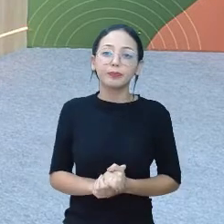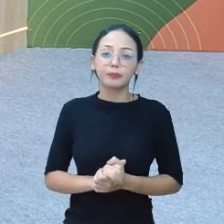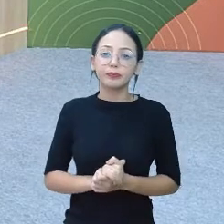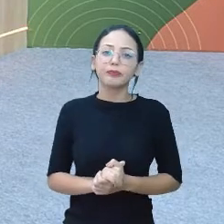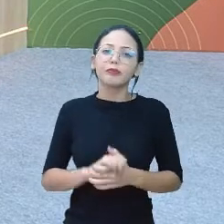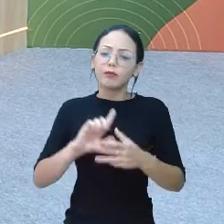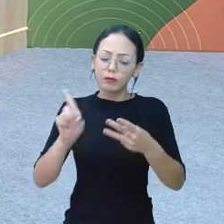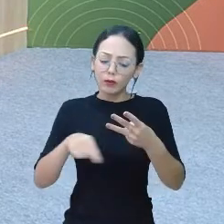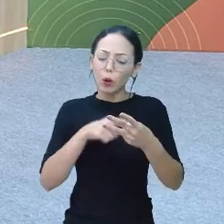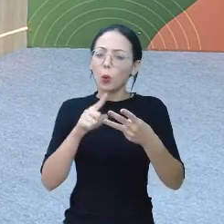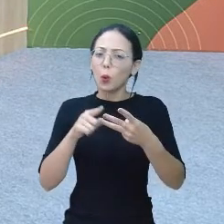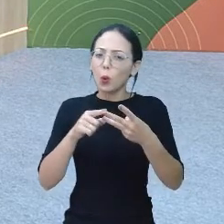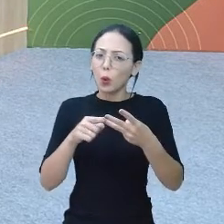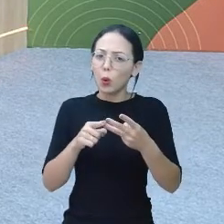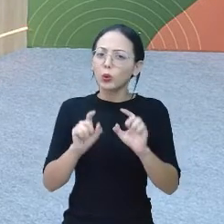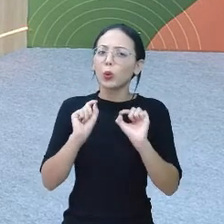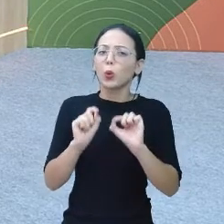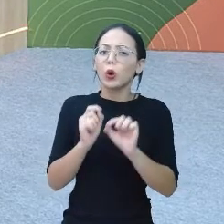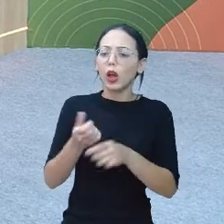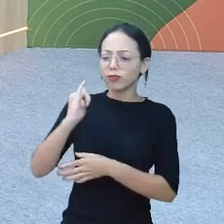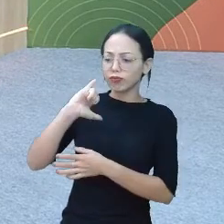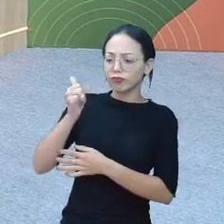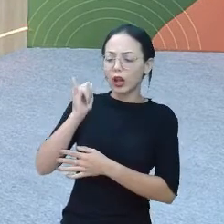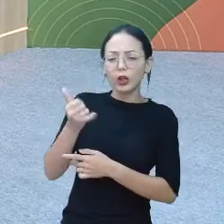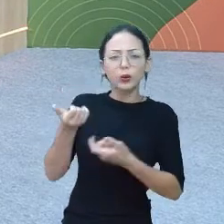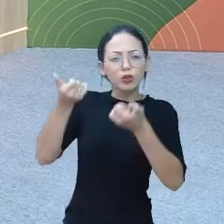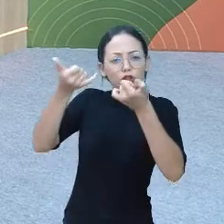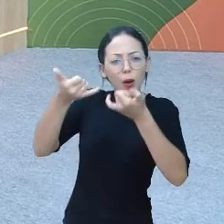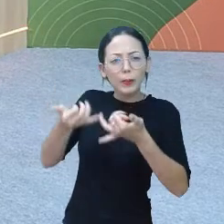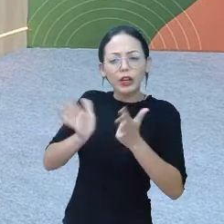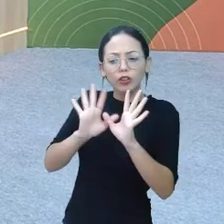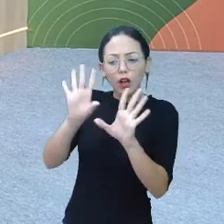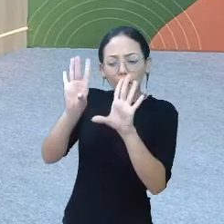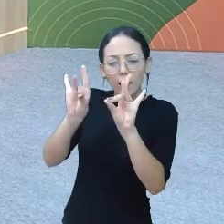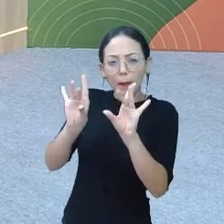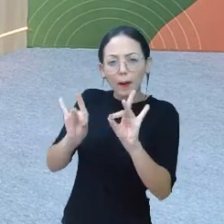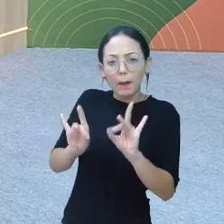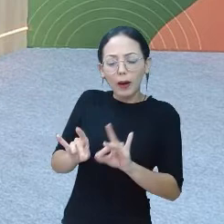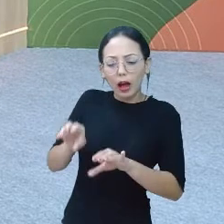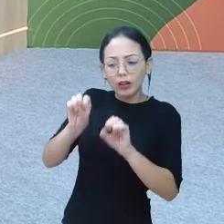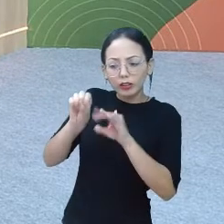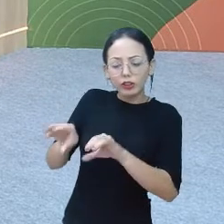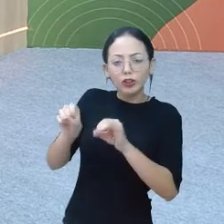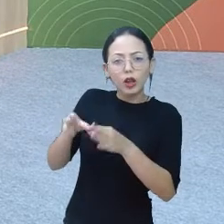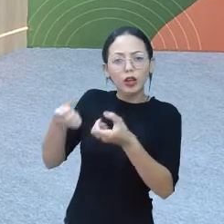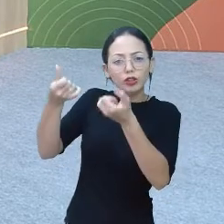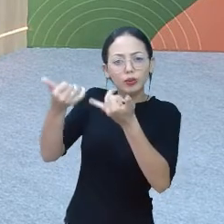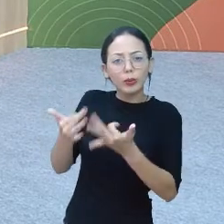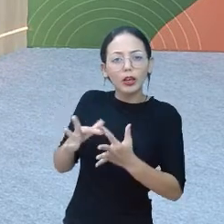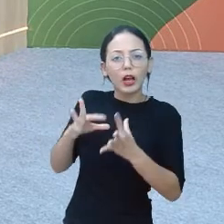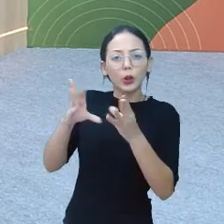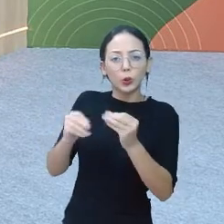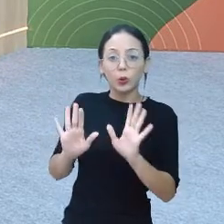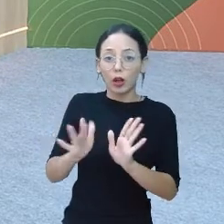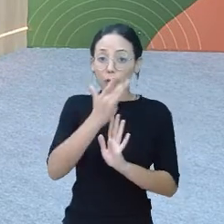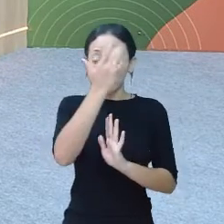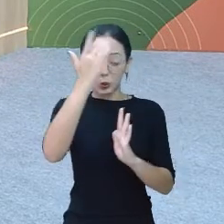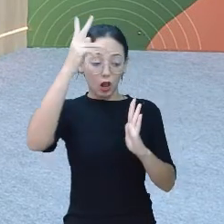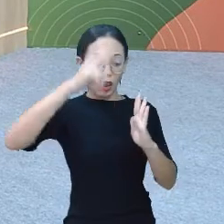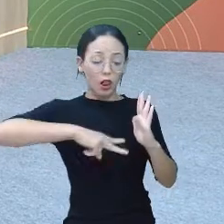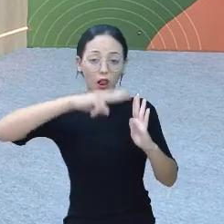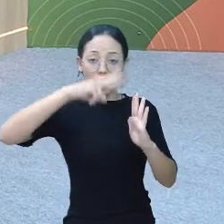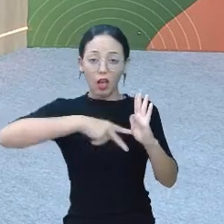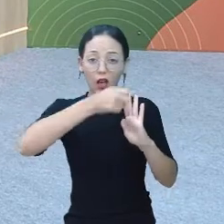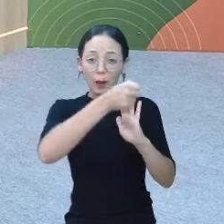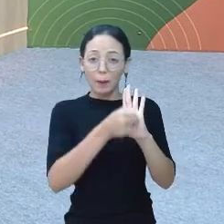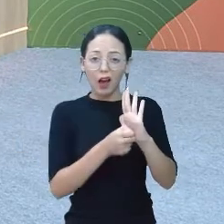narrador fornece todas as instruções. Então, o narratário, a pessoa que lê o romance, ela